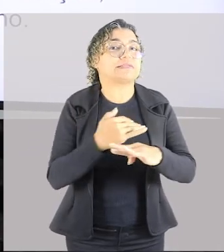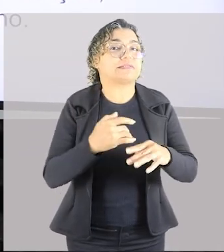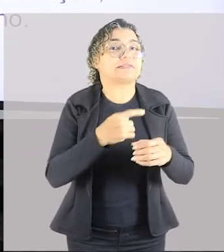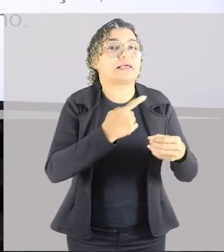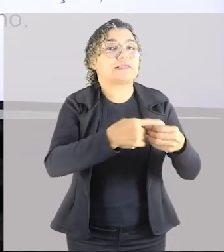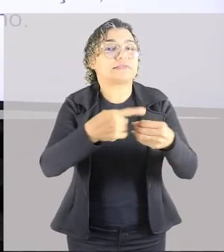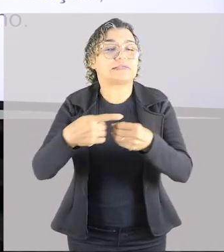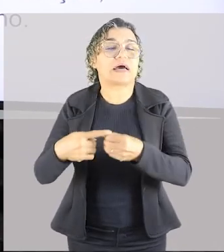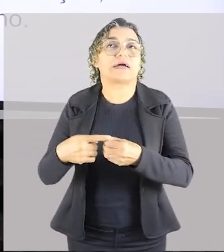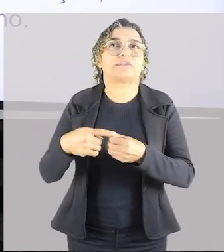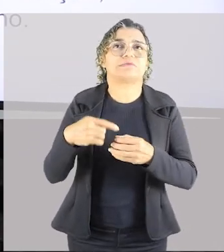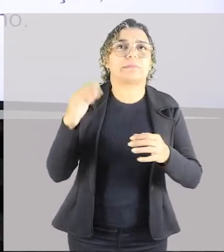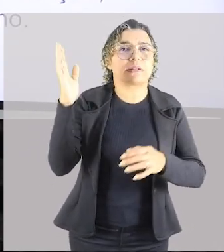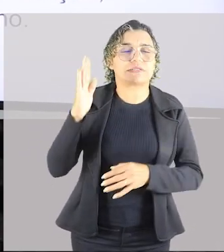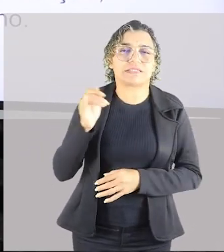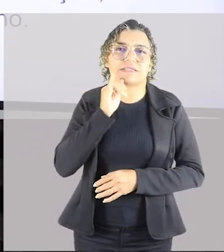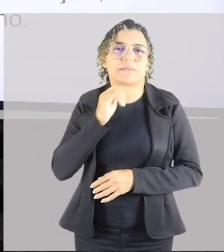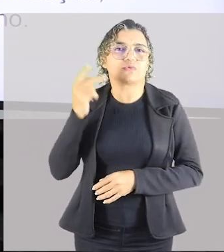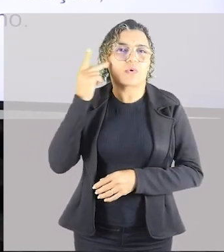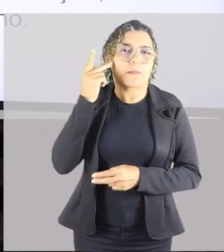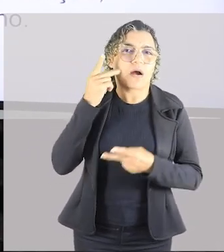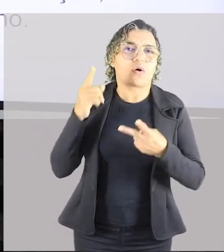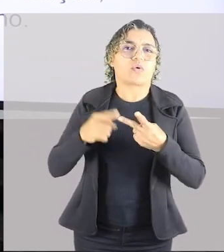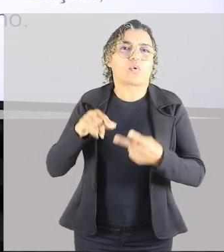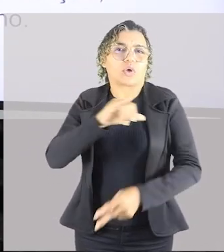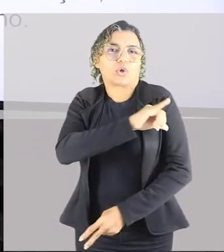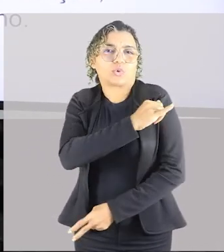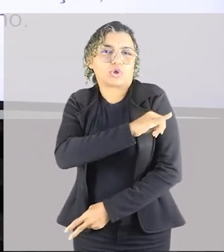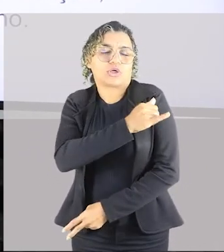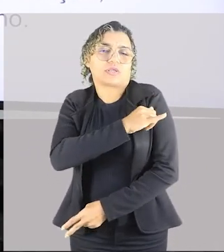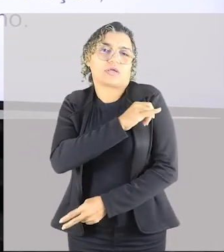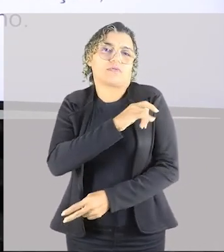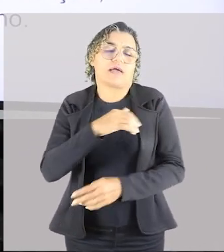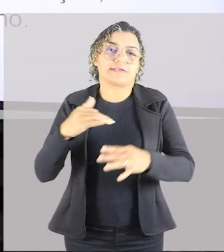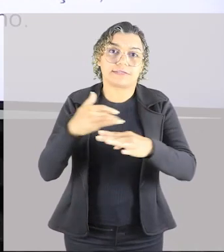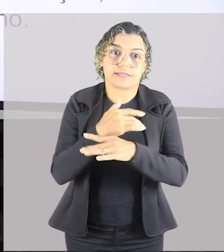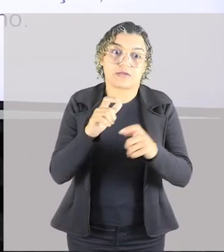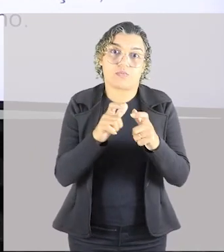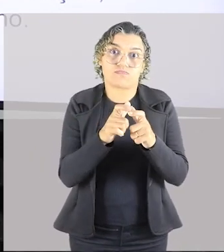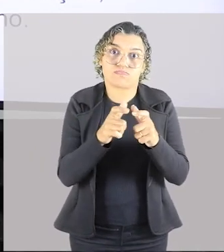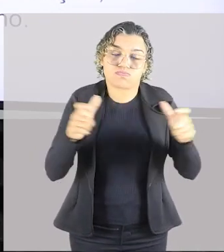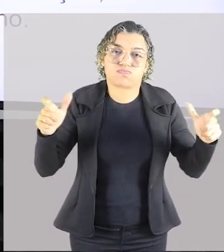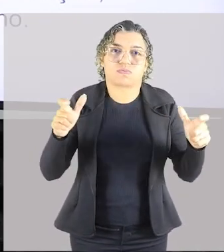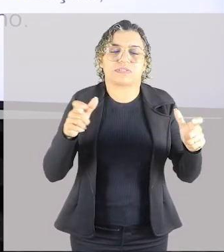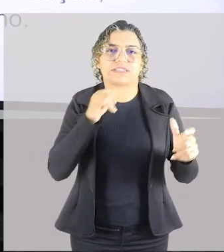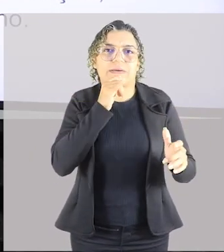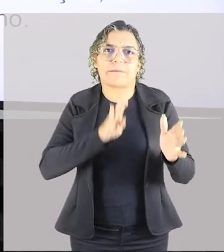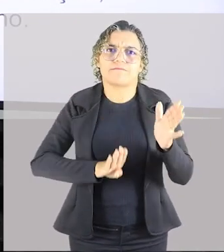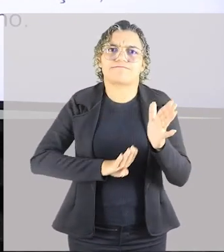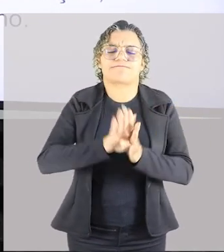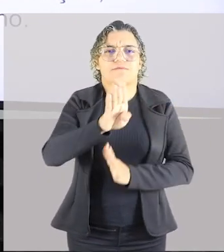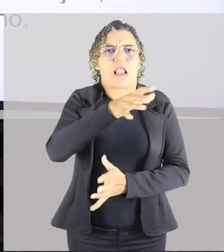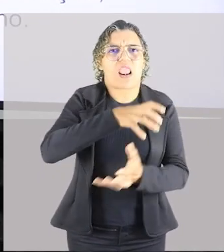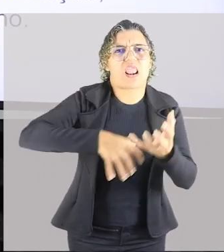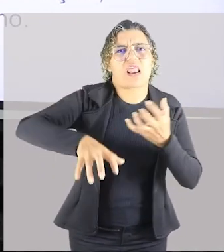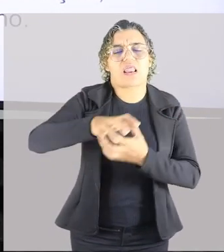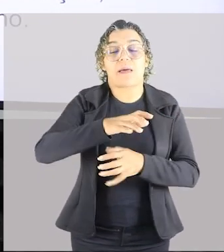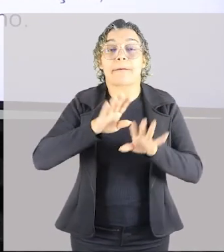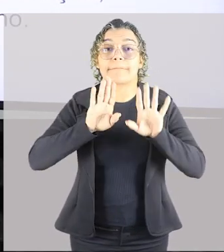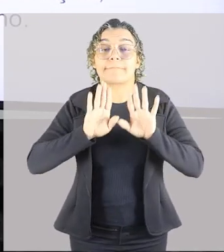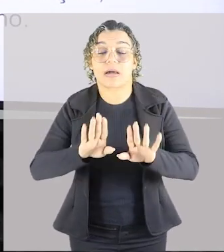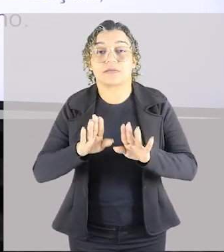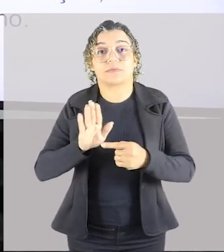em cidades como São Paulo, Rio de Janeiro, por exemplo, são cidades muito grandes, que cresceram de uma forma desordenada e vão